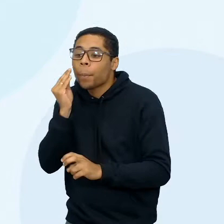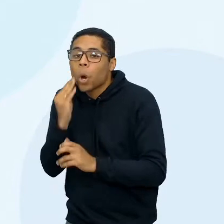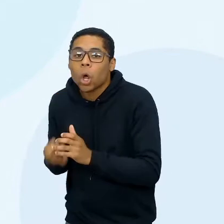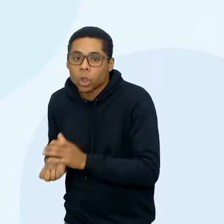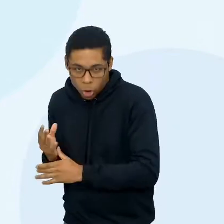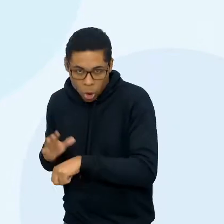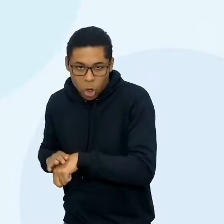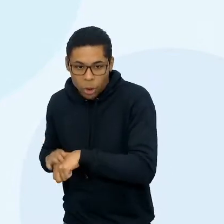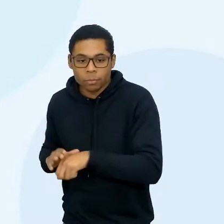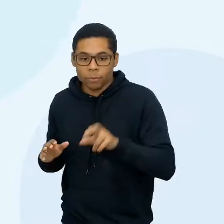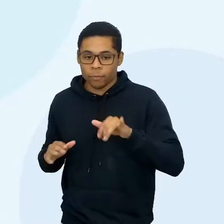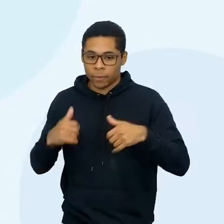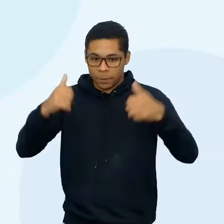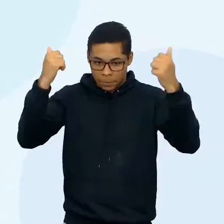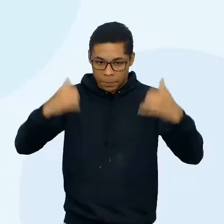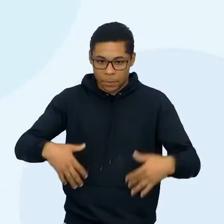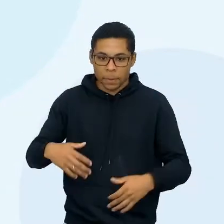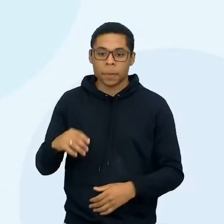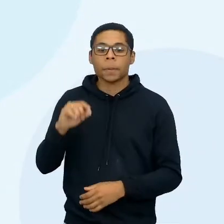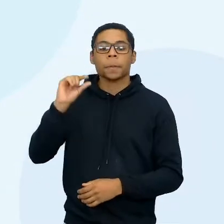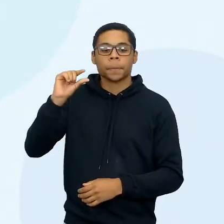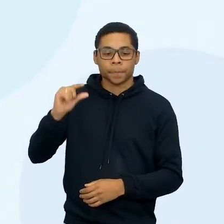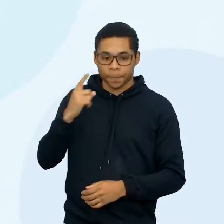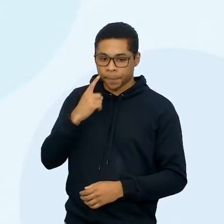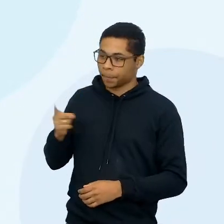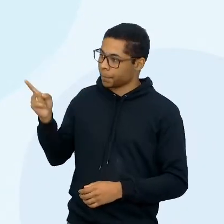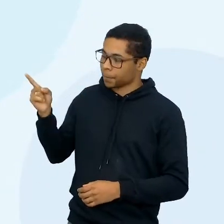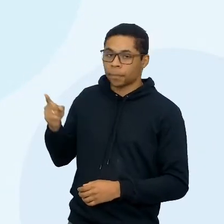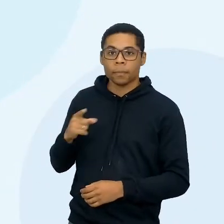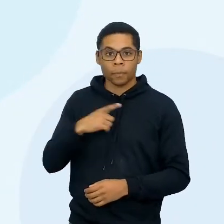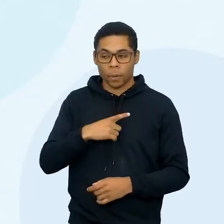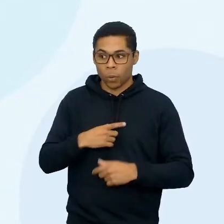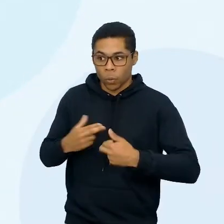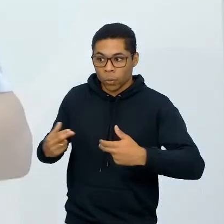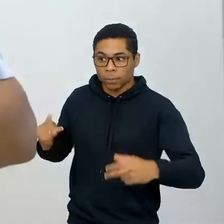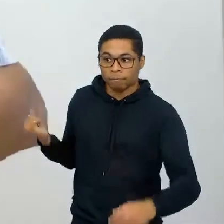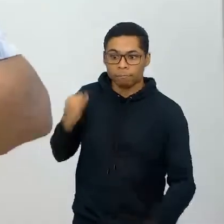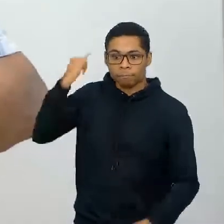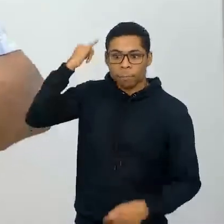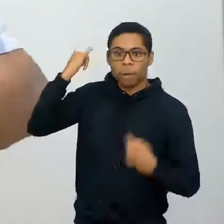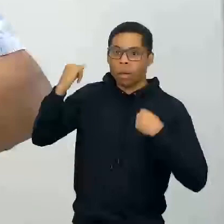mais de escalas e valores a considerar para o nosso